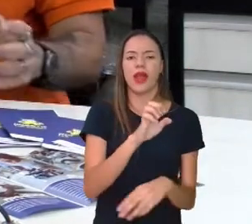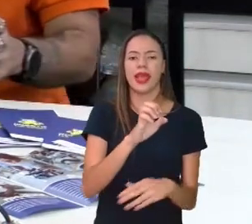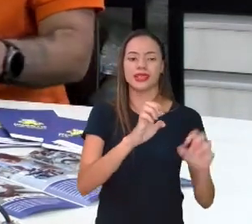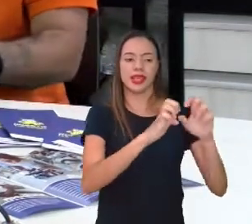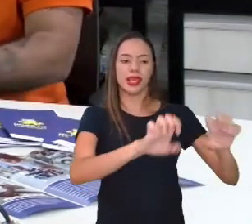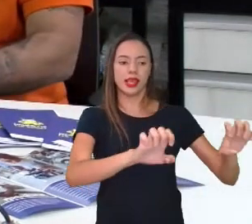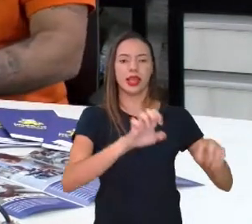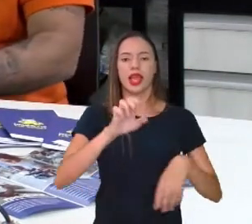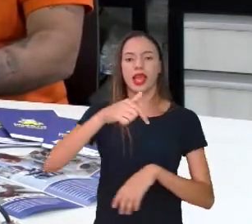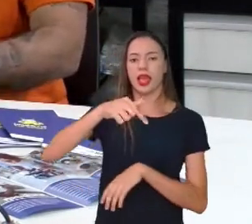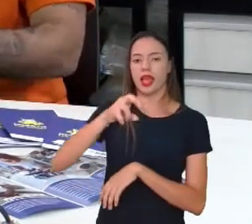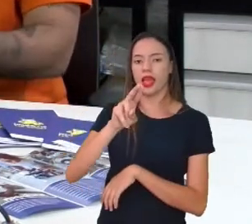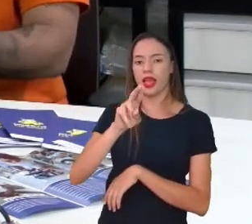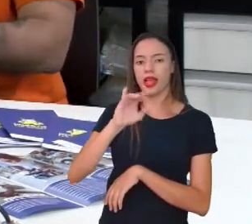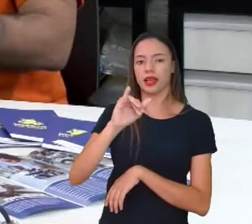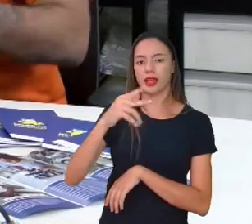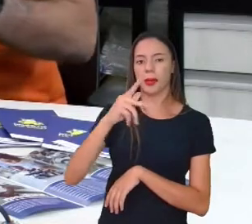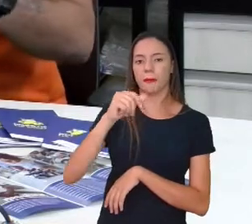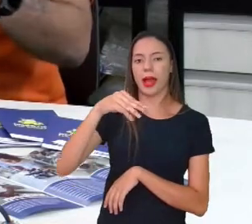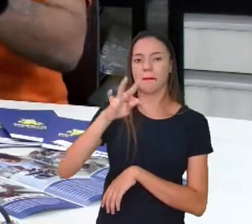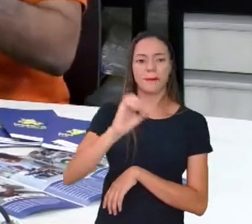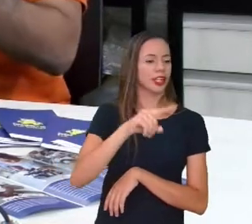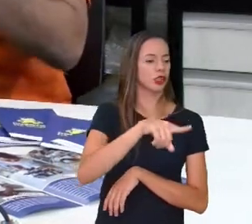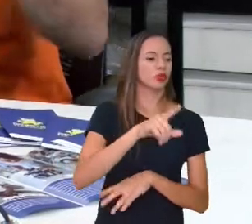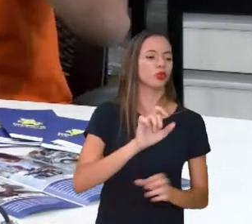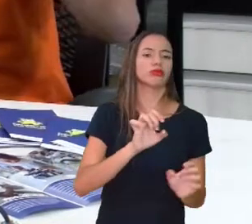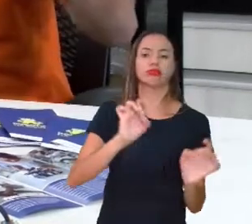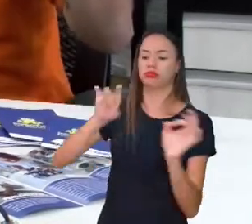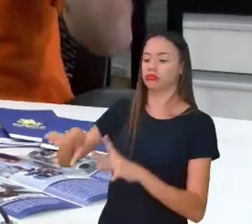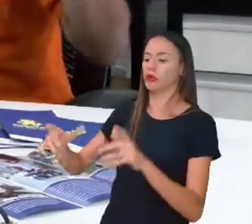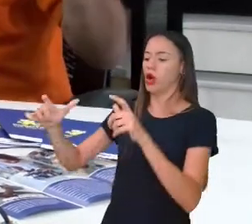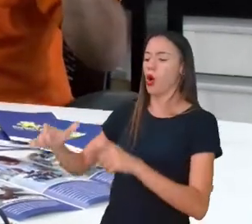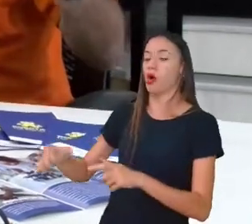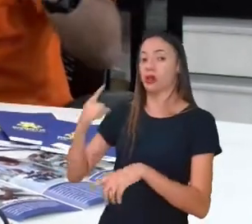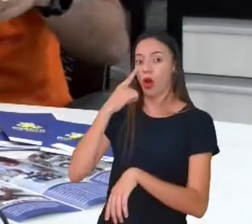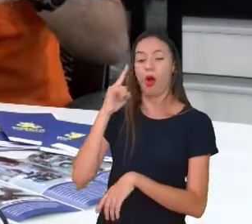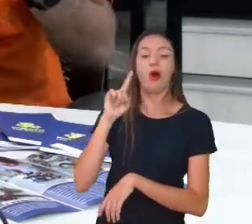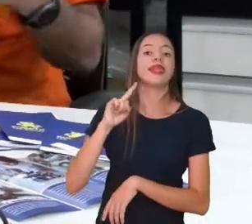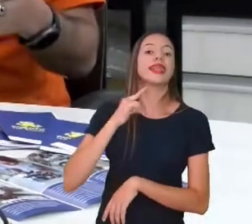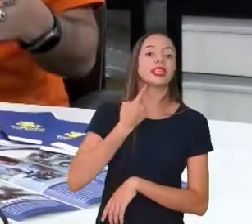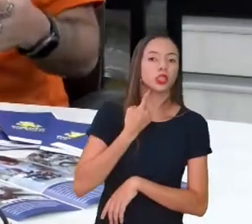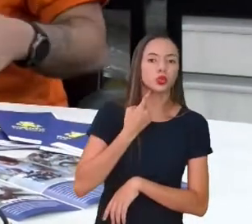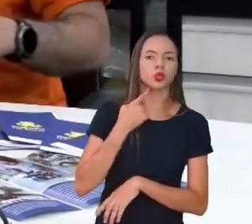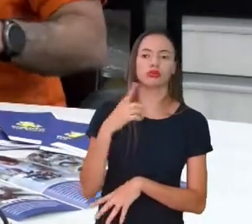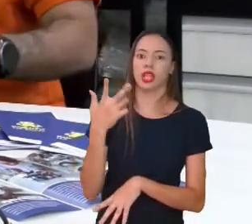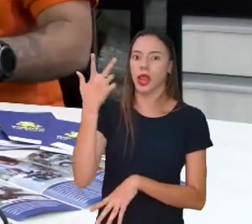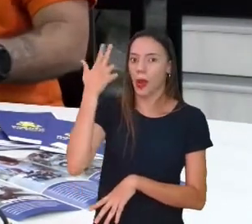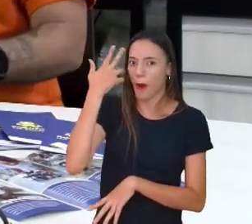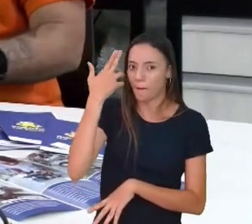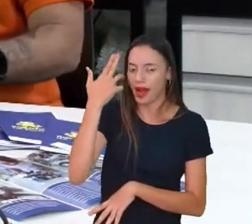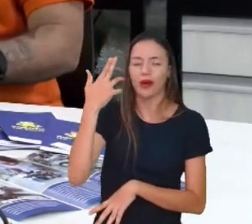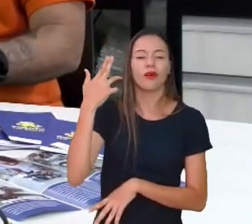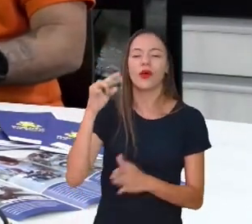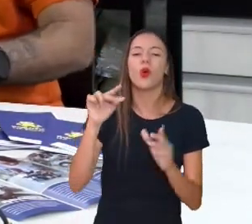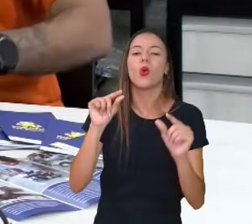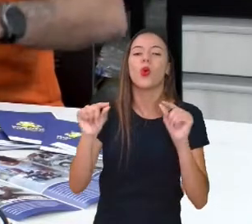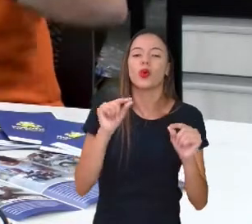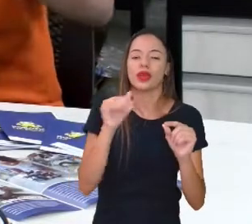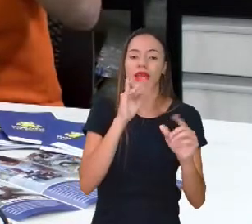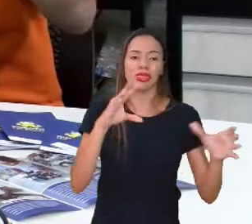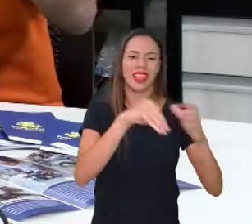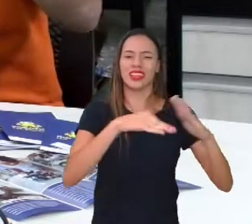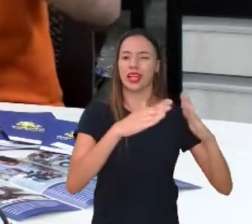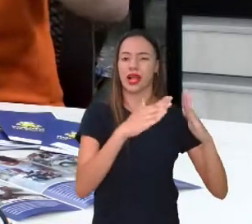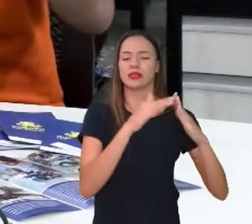né? A gente já sabe que o lixo, vamos chamar até assim de lixo normal, né? Aquele da casa da gente, né? Ou seja, o plástico,